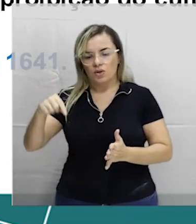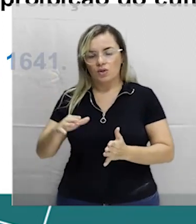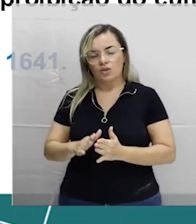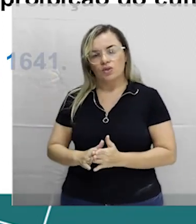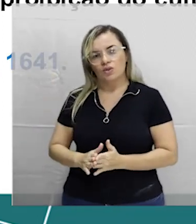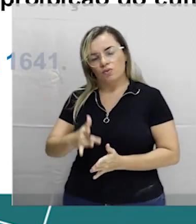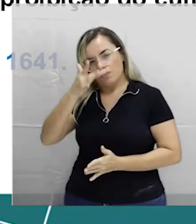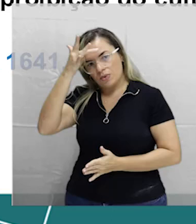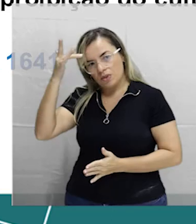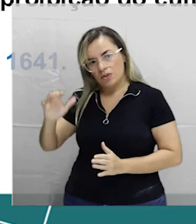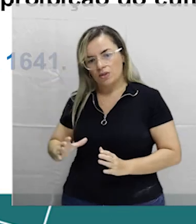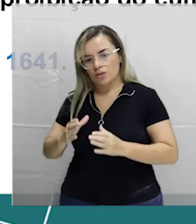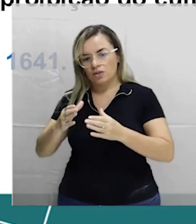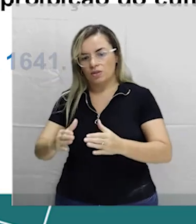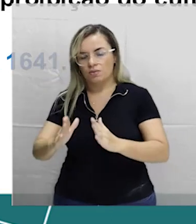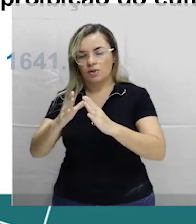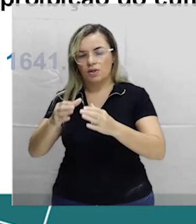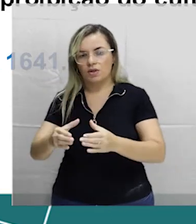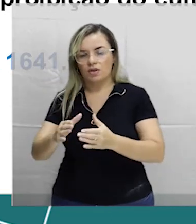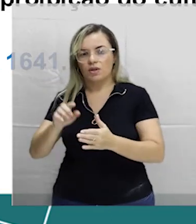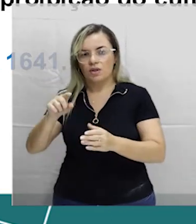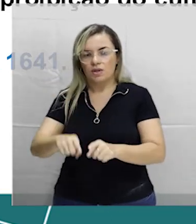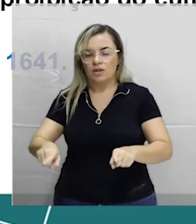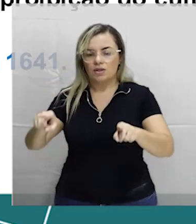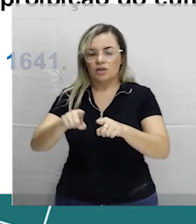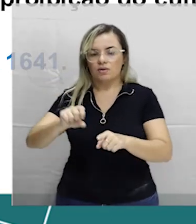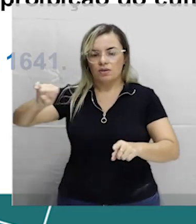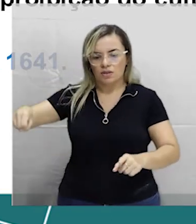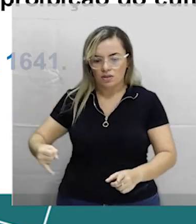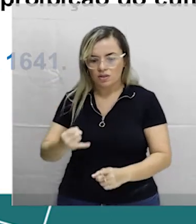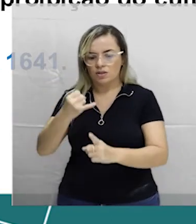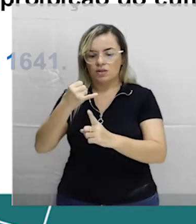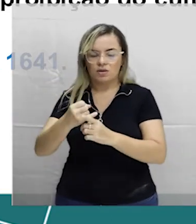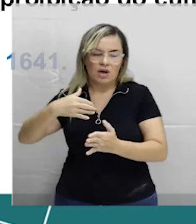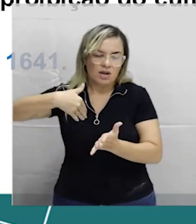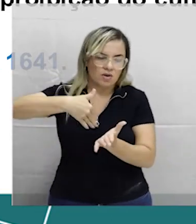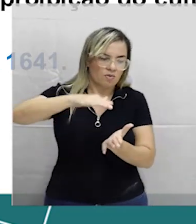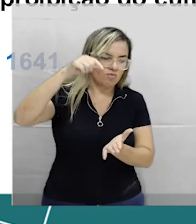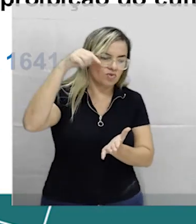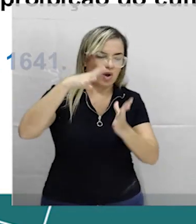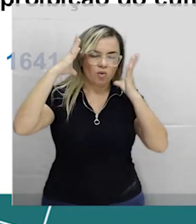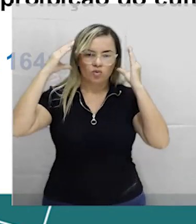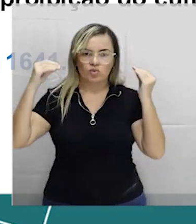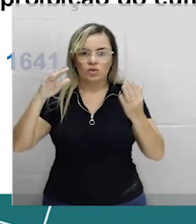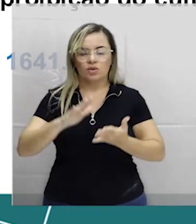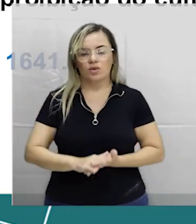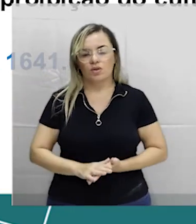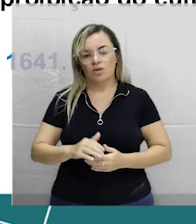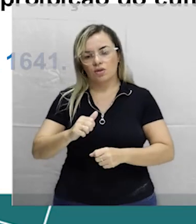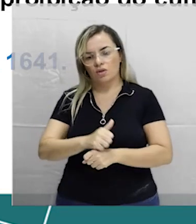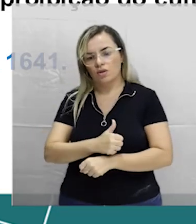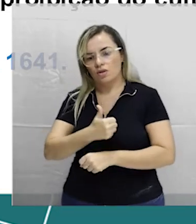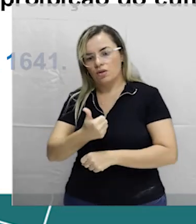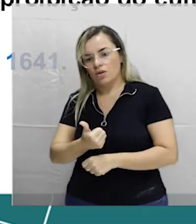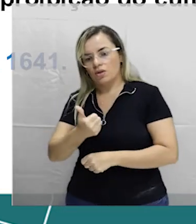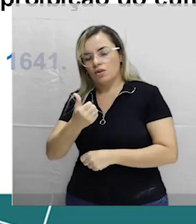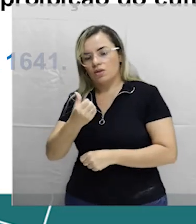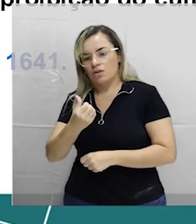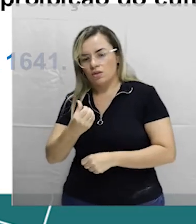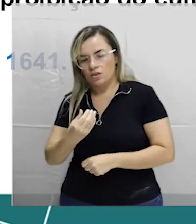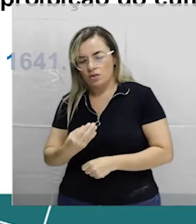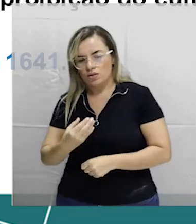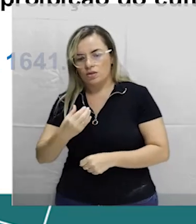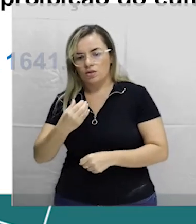jesuítas para a expulsão desses holandeses por volta de 1644. Eles ocupam em 1641, mas eles